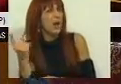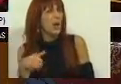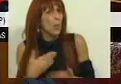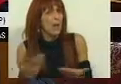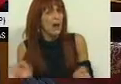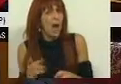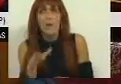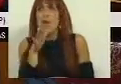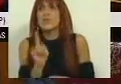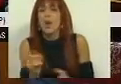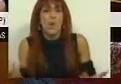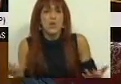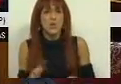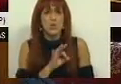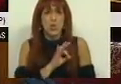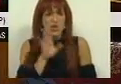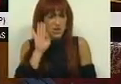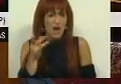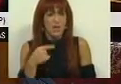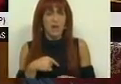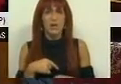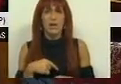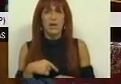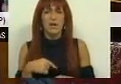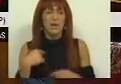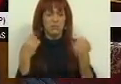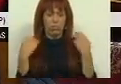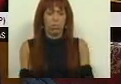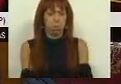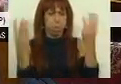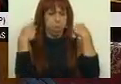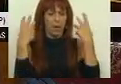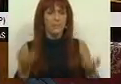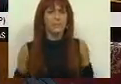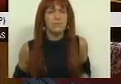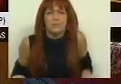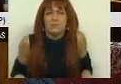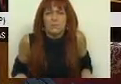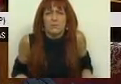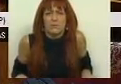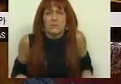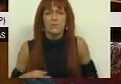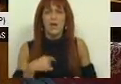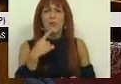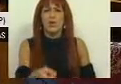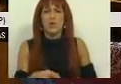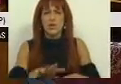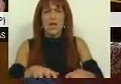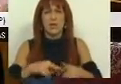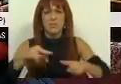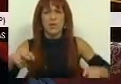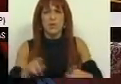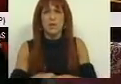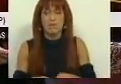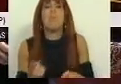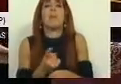nada aquilo que elas disseram. Os Srs. fazem ouvir ovelhas mocas, orelhas mocas, e aquilo que foi a pronúncia das Assembleias Municipais,